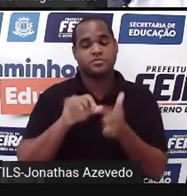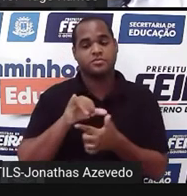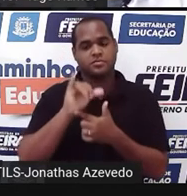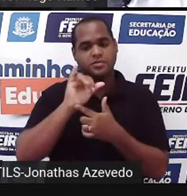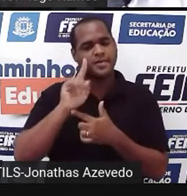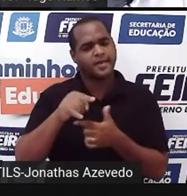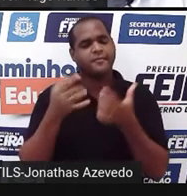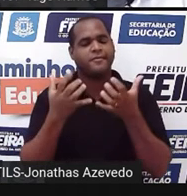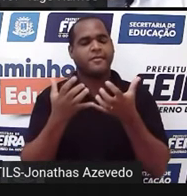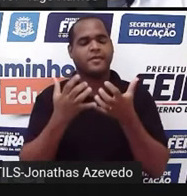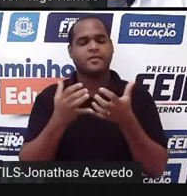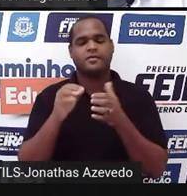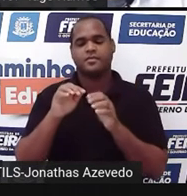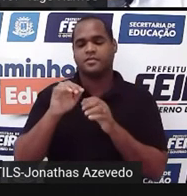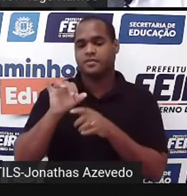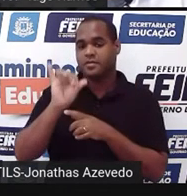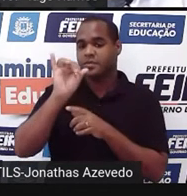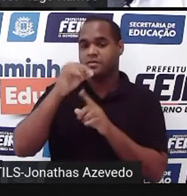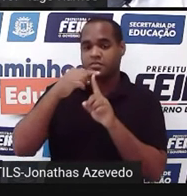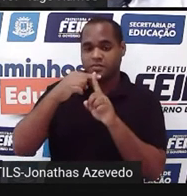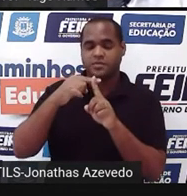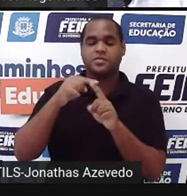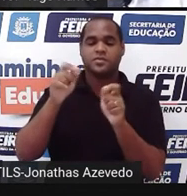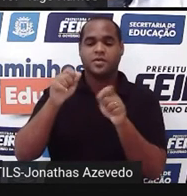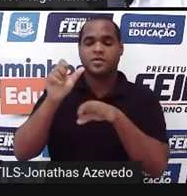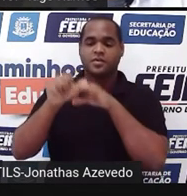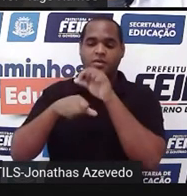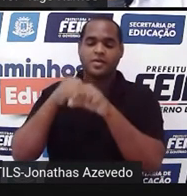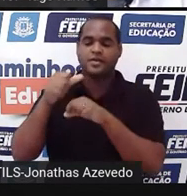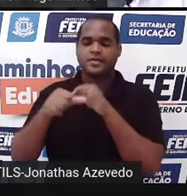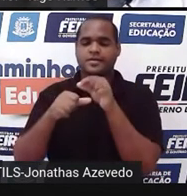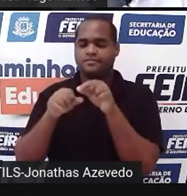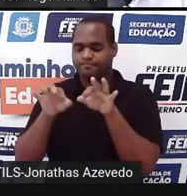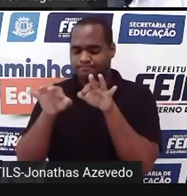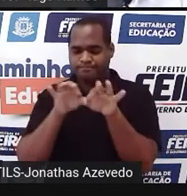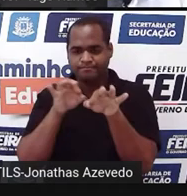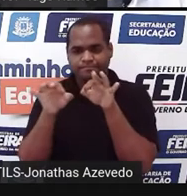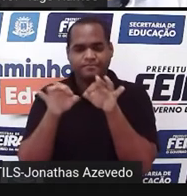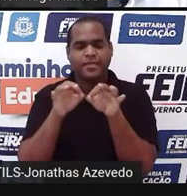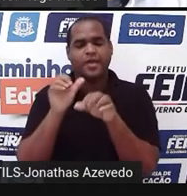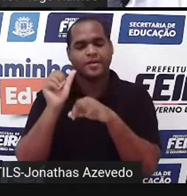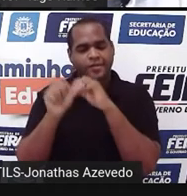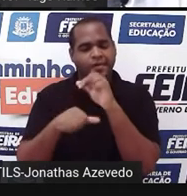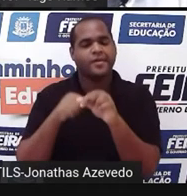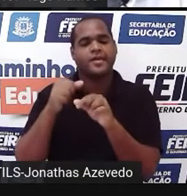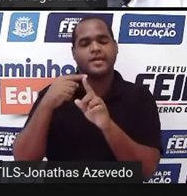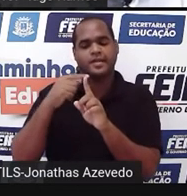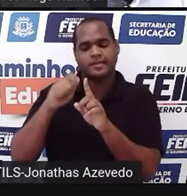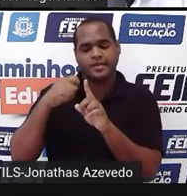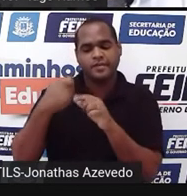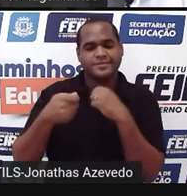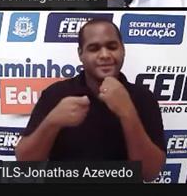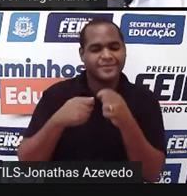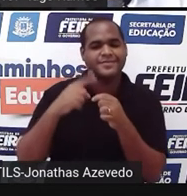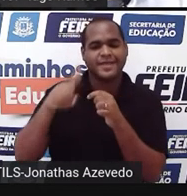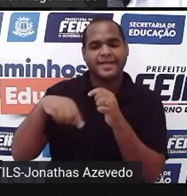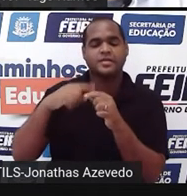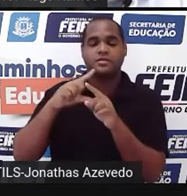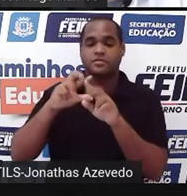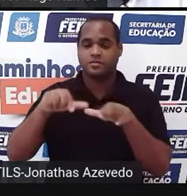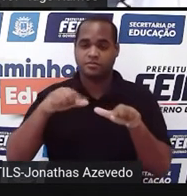de y positivo e quando a x menos 1 eu resolvo isso Tá muda o sinal de tudo então fica